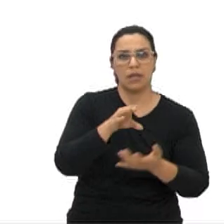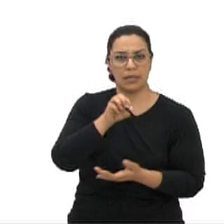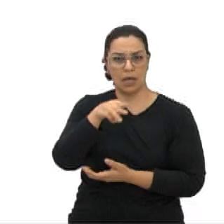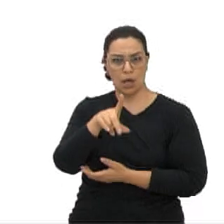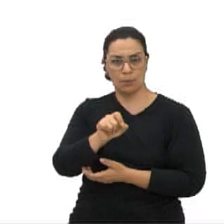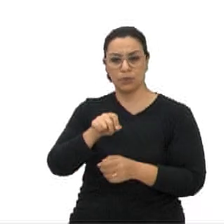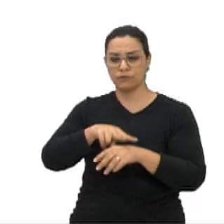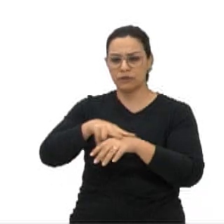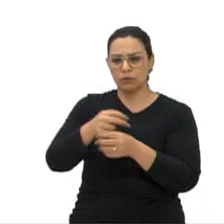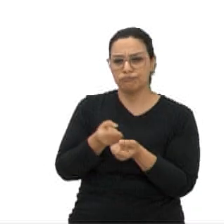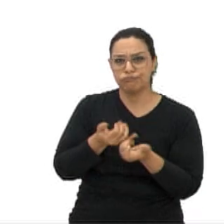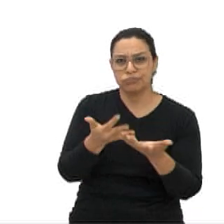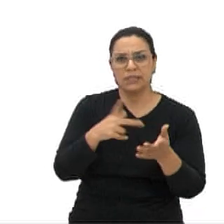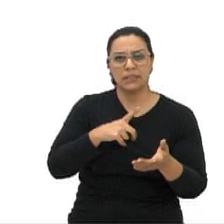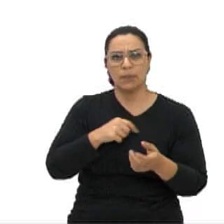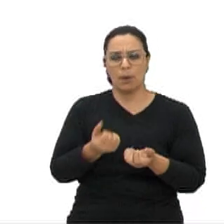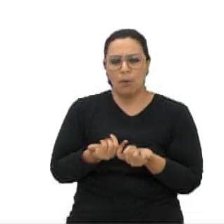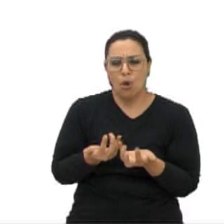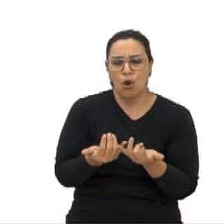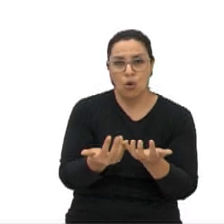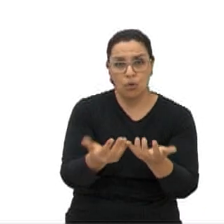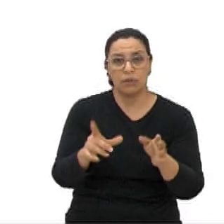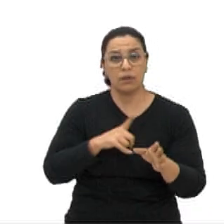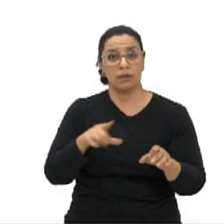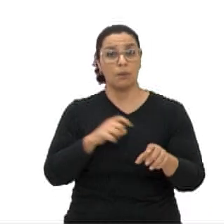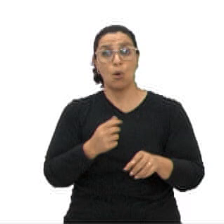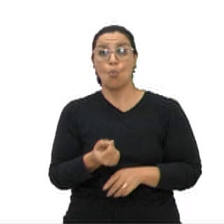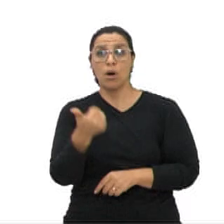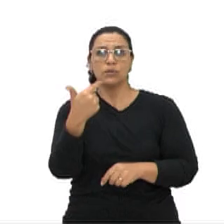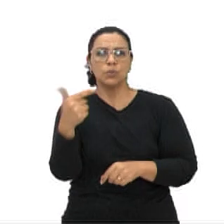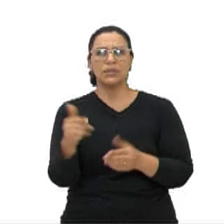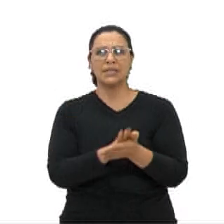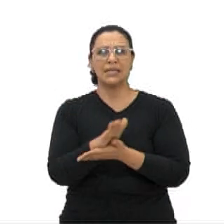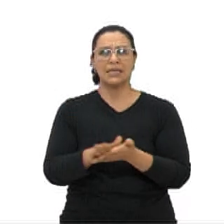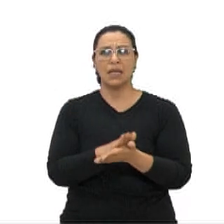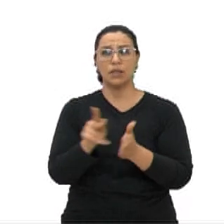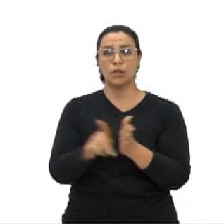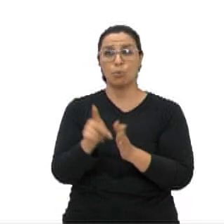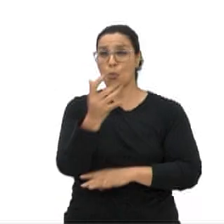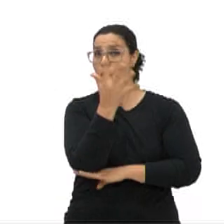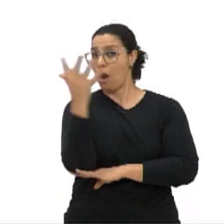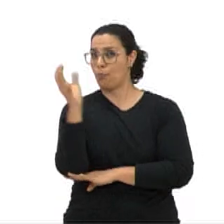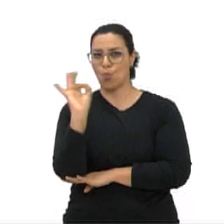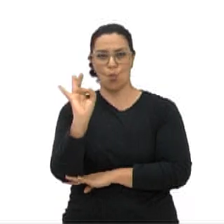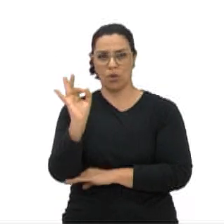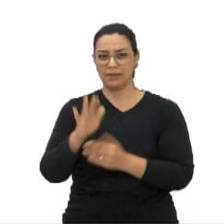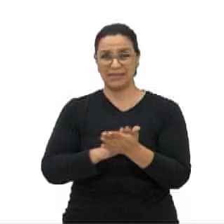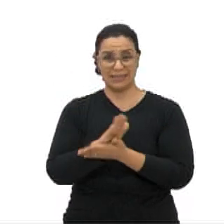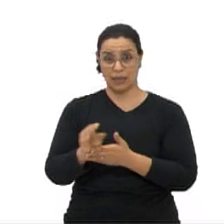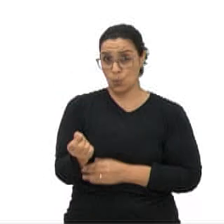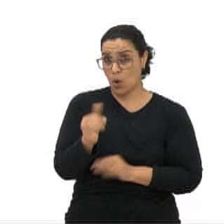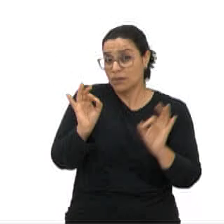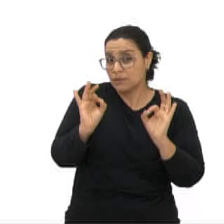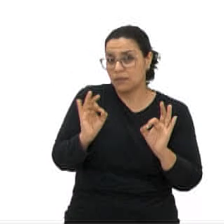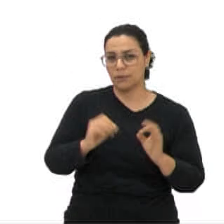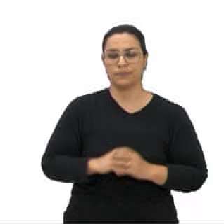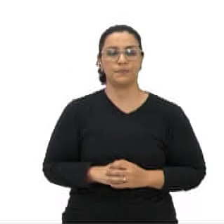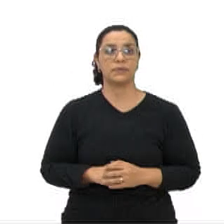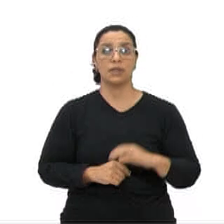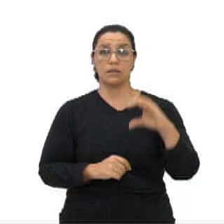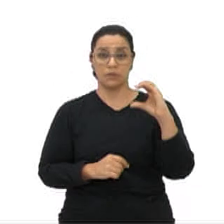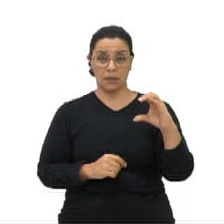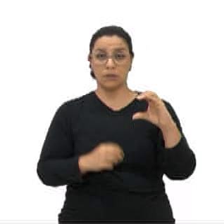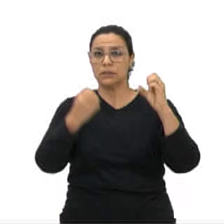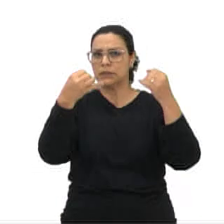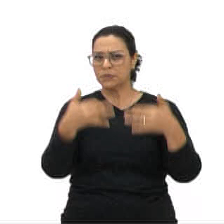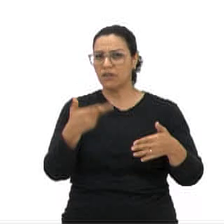uma vegetação composta por gramíneas e quase não possuem vegetação arbustiva ou arbórea. A letra